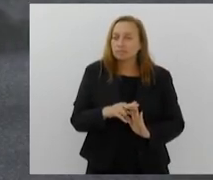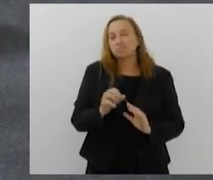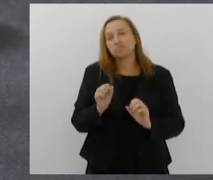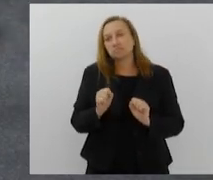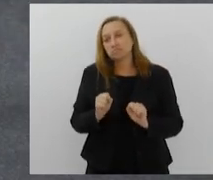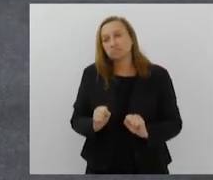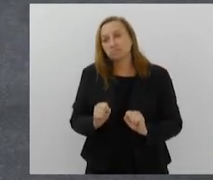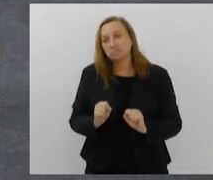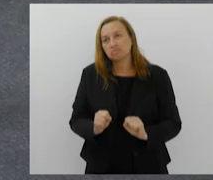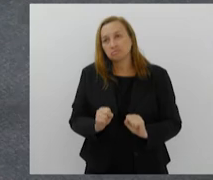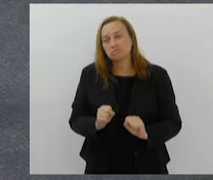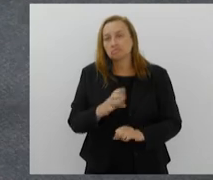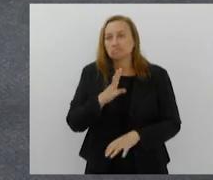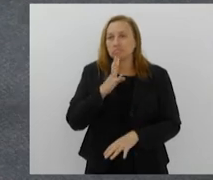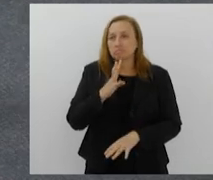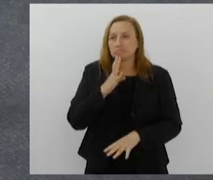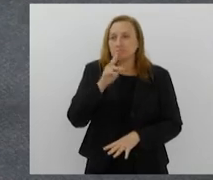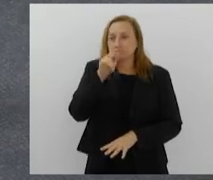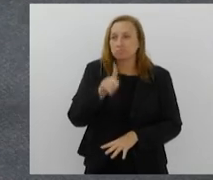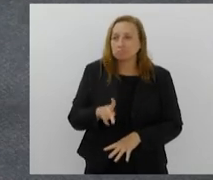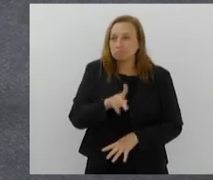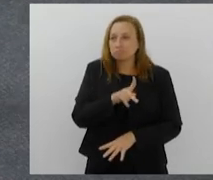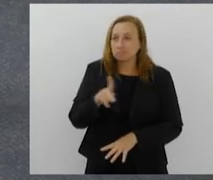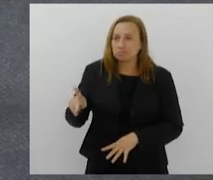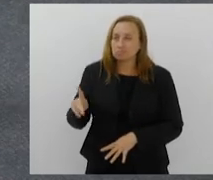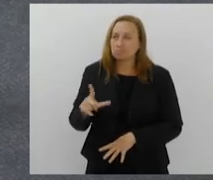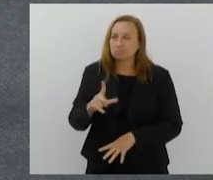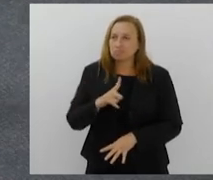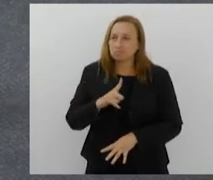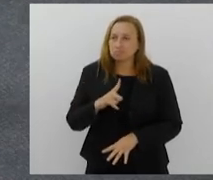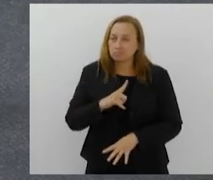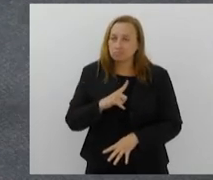poder reconhecer os padres que tenham